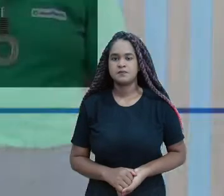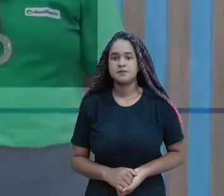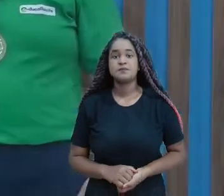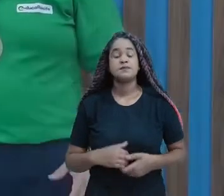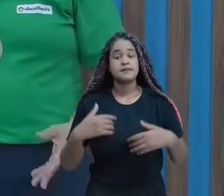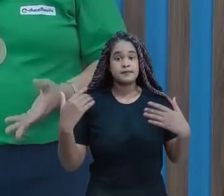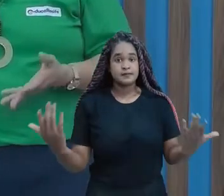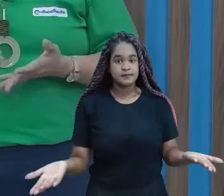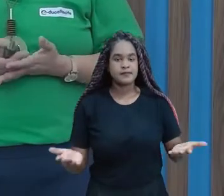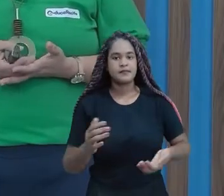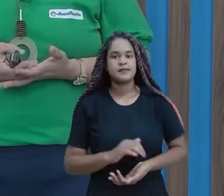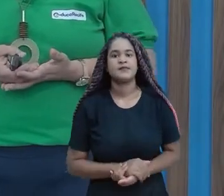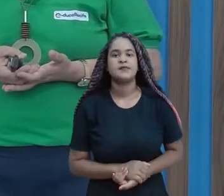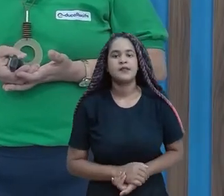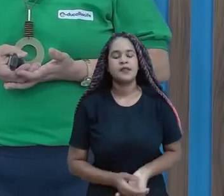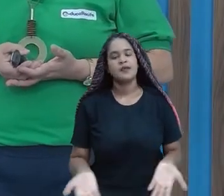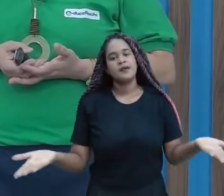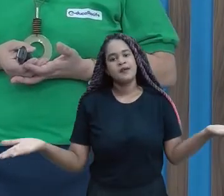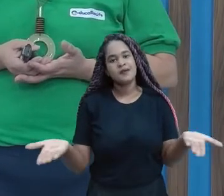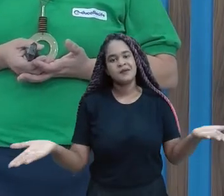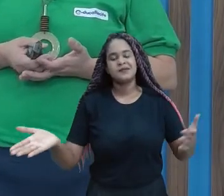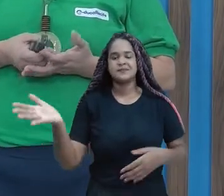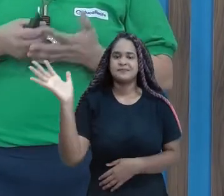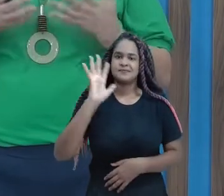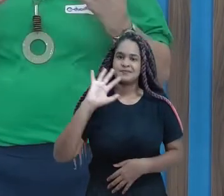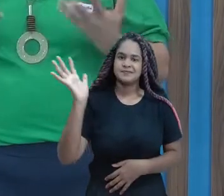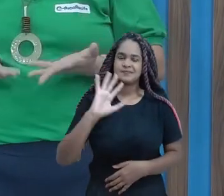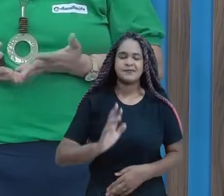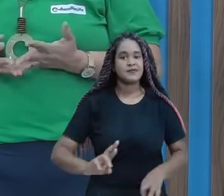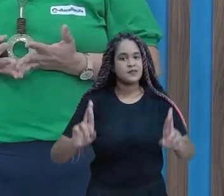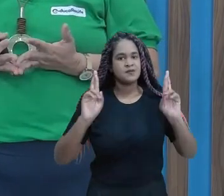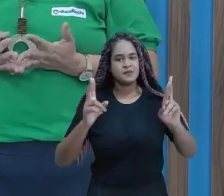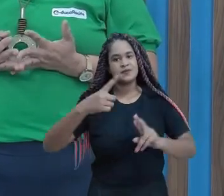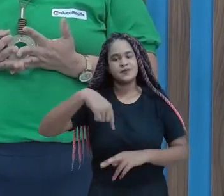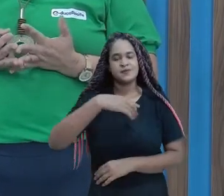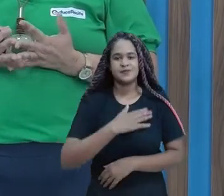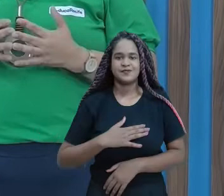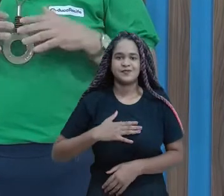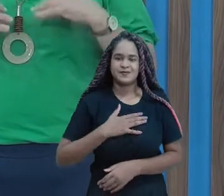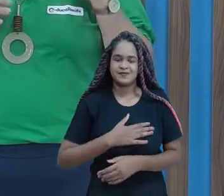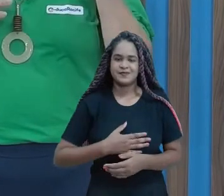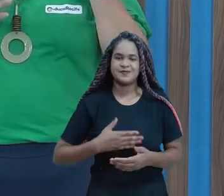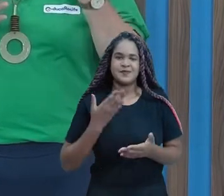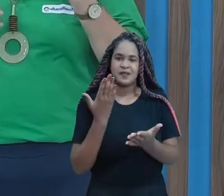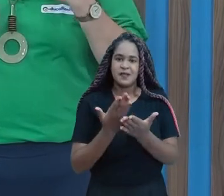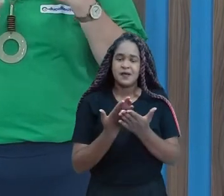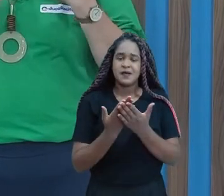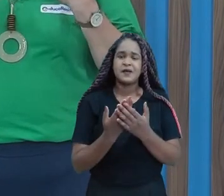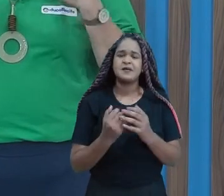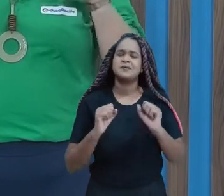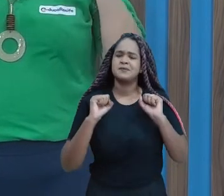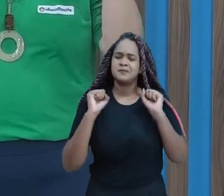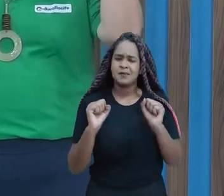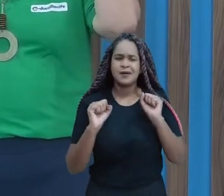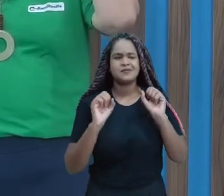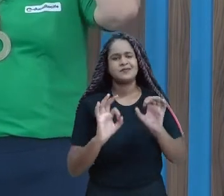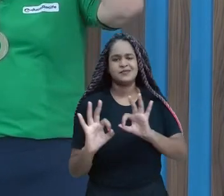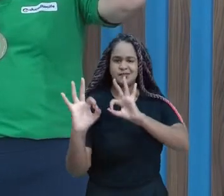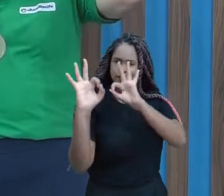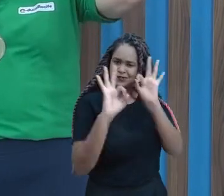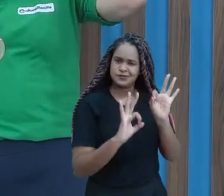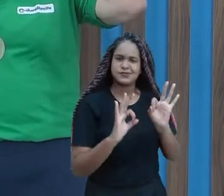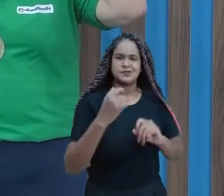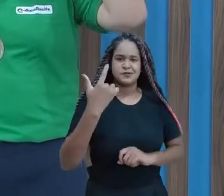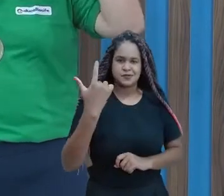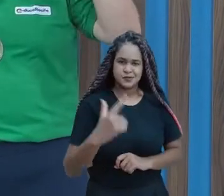Então é isso, minha gente. Estou me despedindo de vocês. Espero que vocês tenham gostado da aula. Vocês podem voltar, ela foi meio corrida, vocês podem